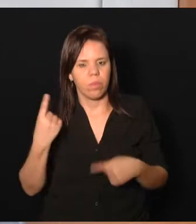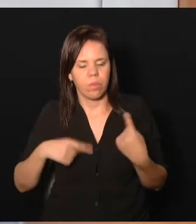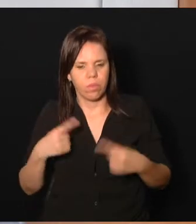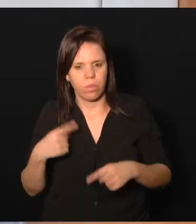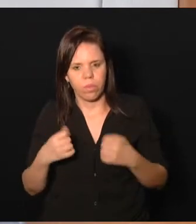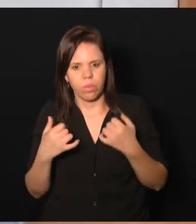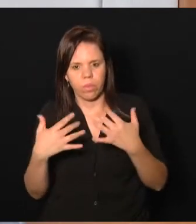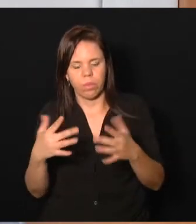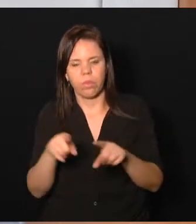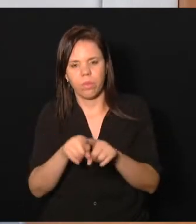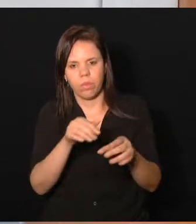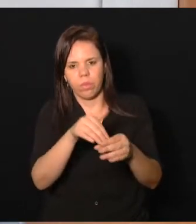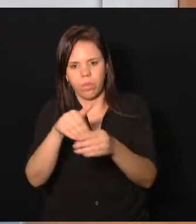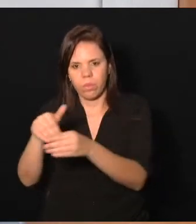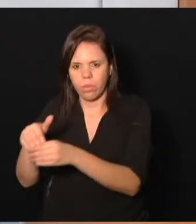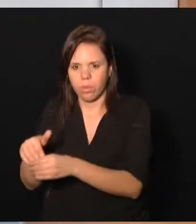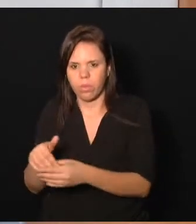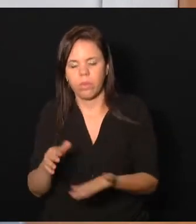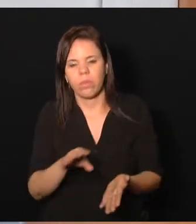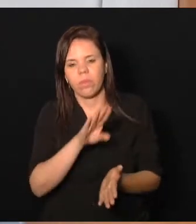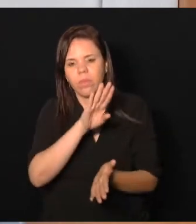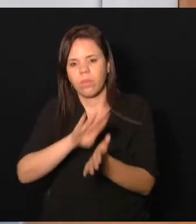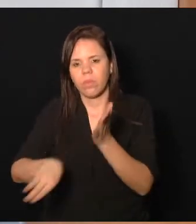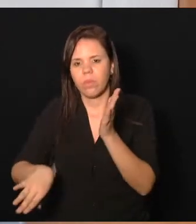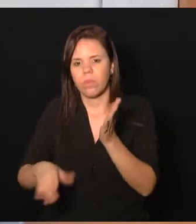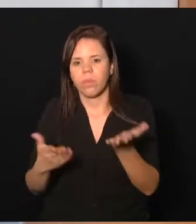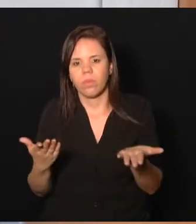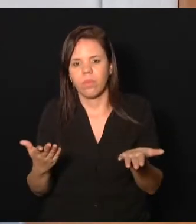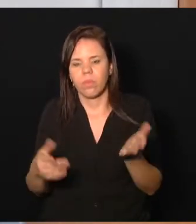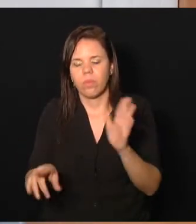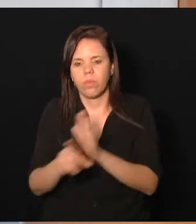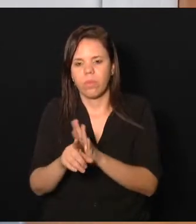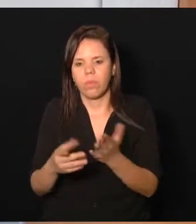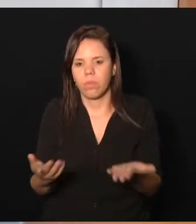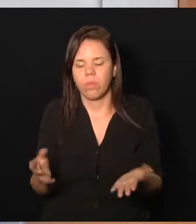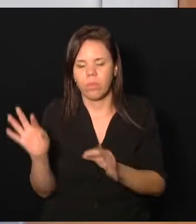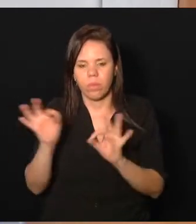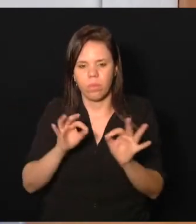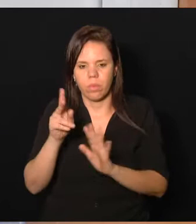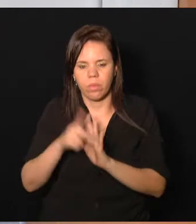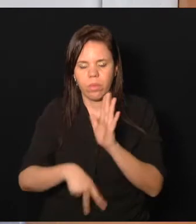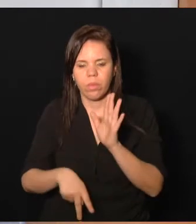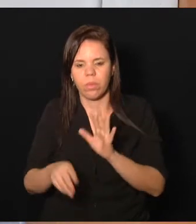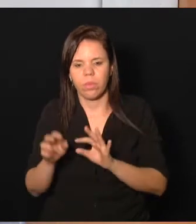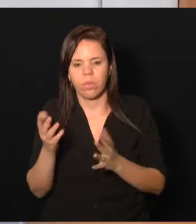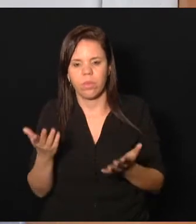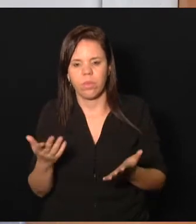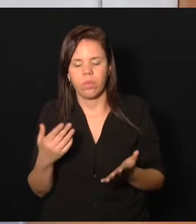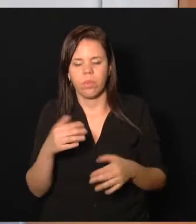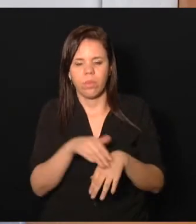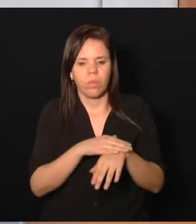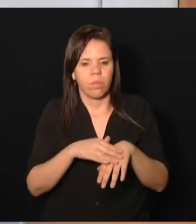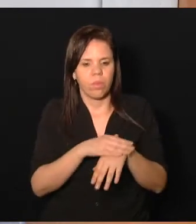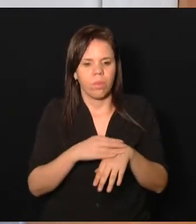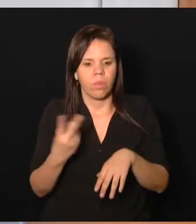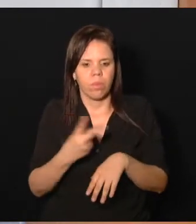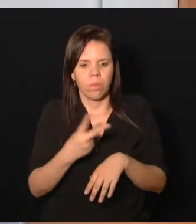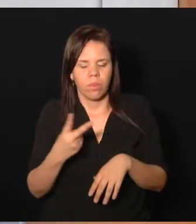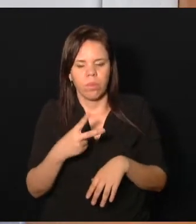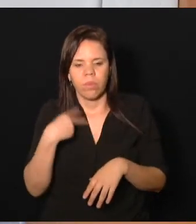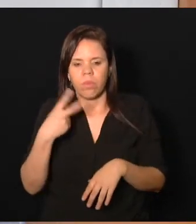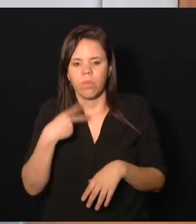para votar a derrubada do veto. Em conversa com o vereador Rubens Gás e com o vereador